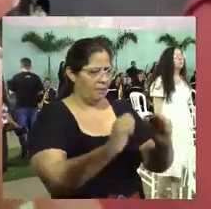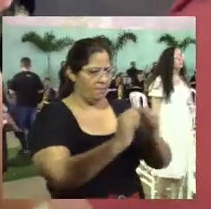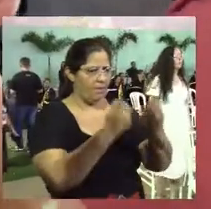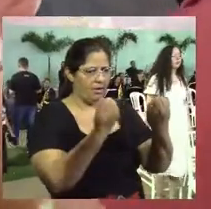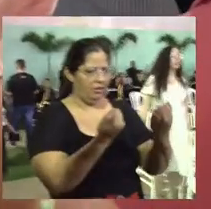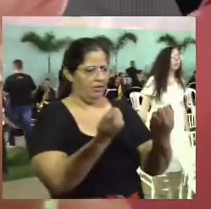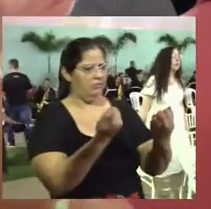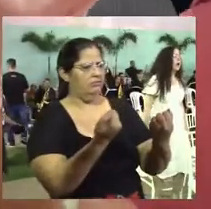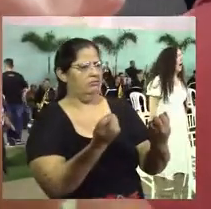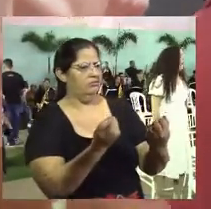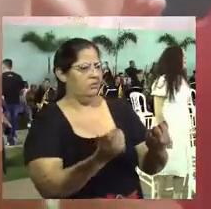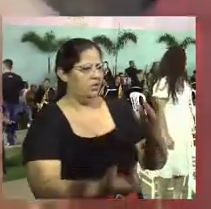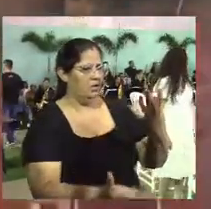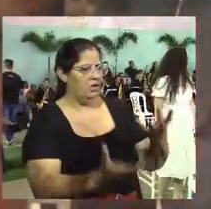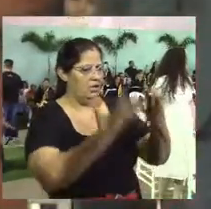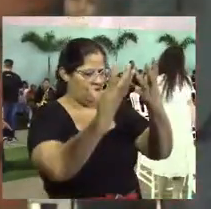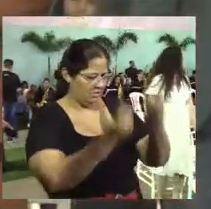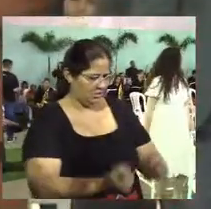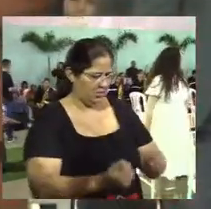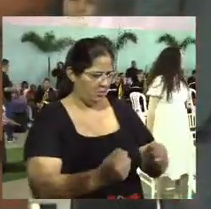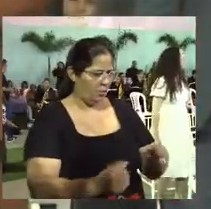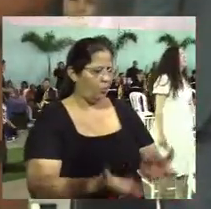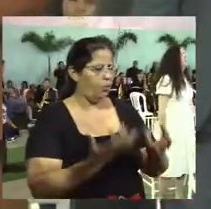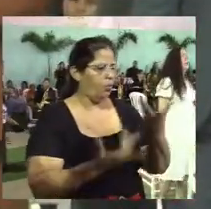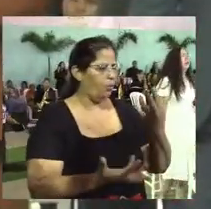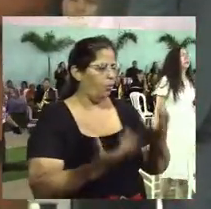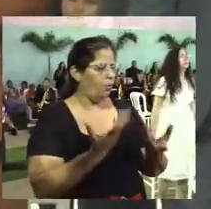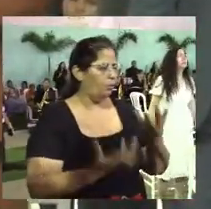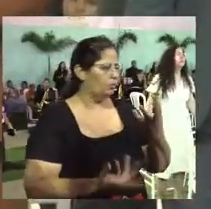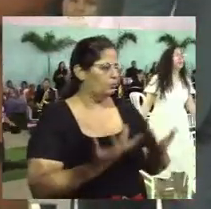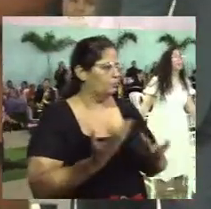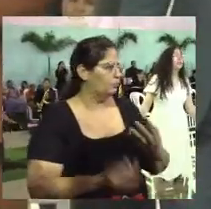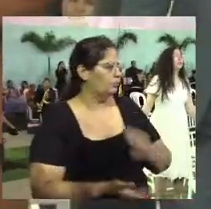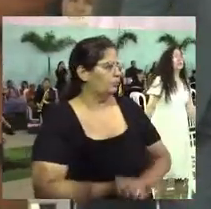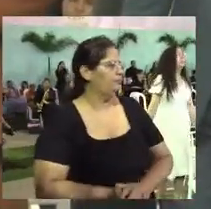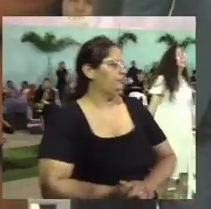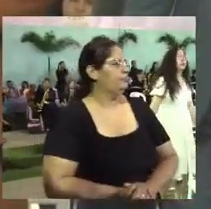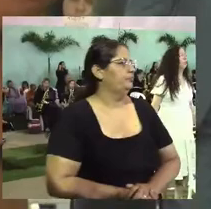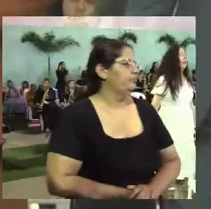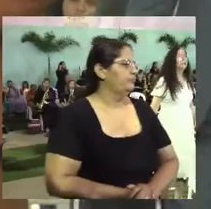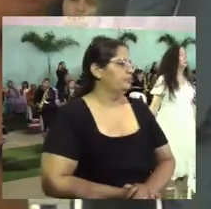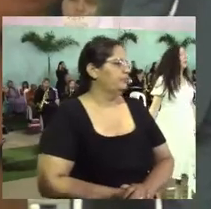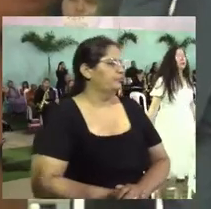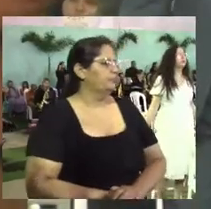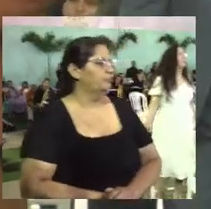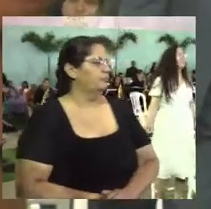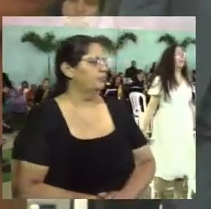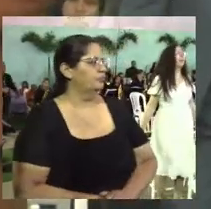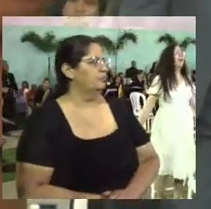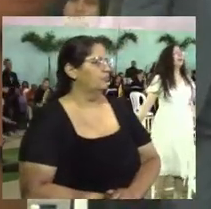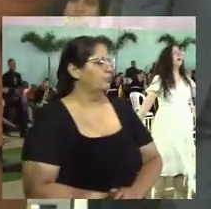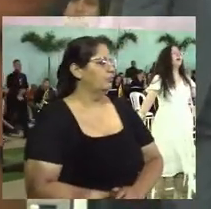também as crianças que cantavam totalmente